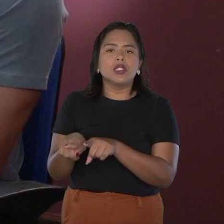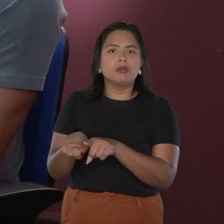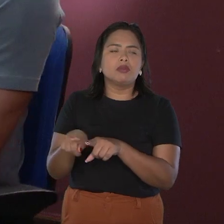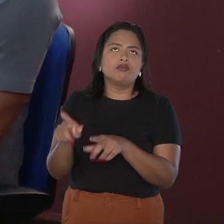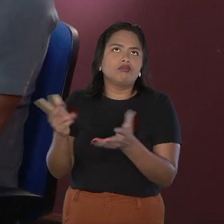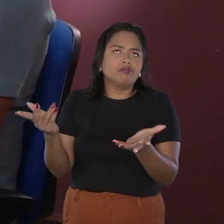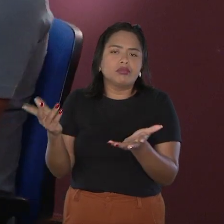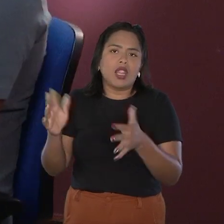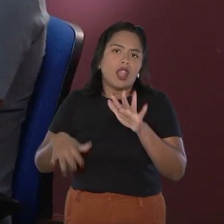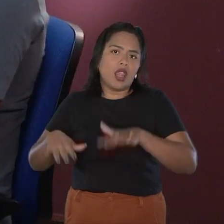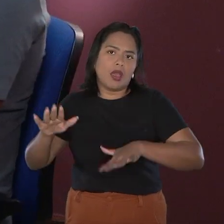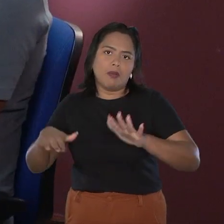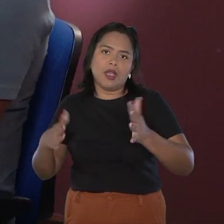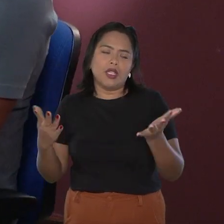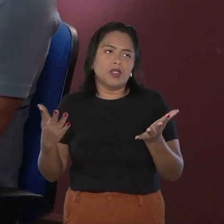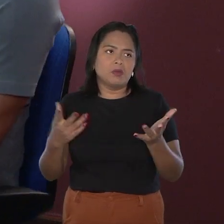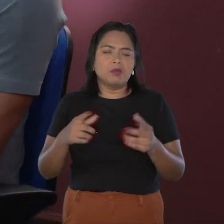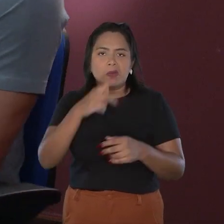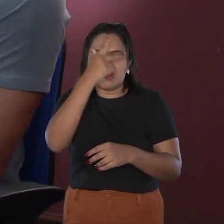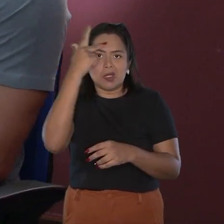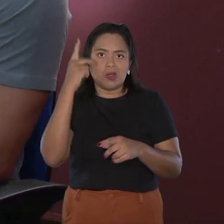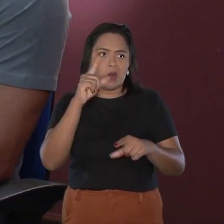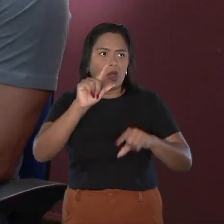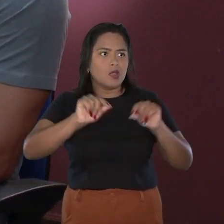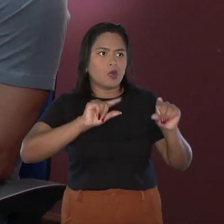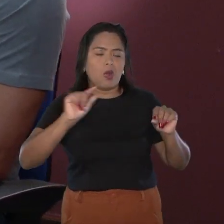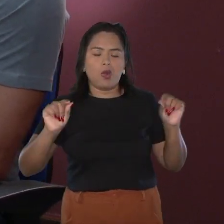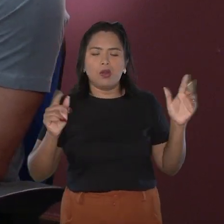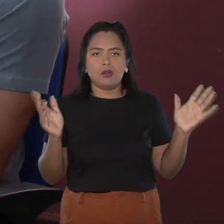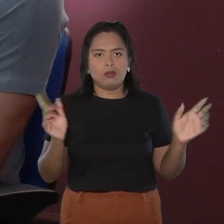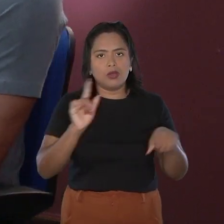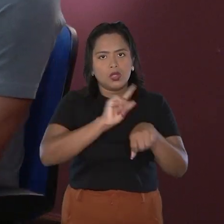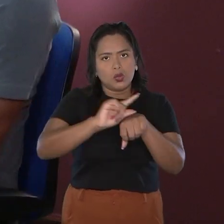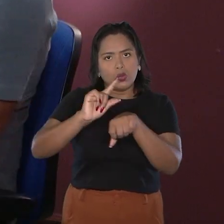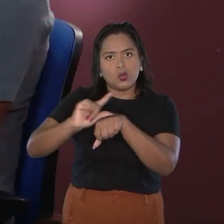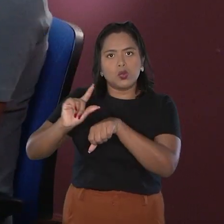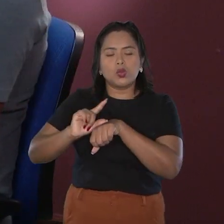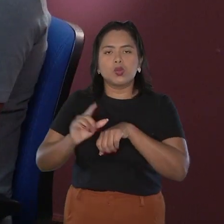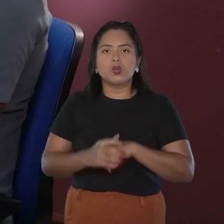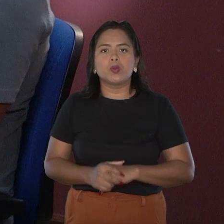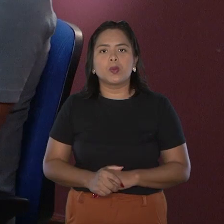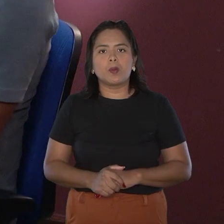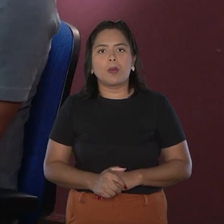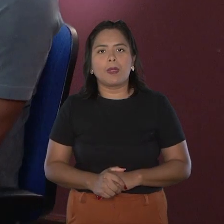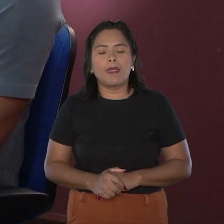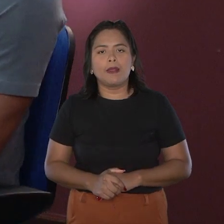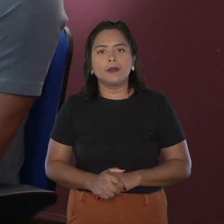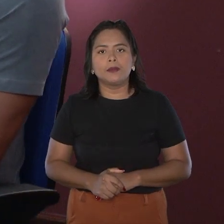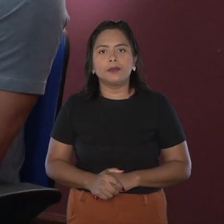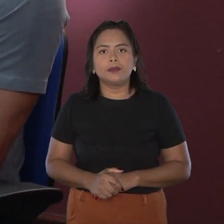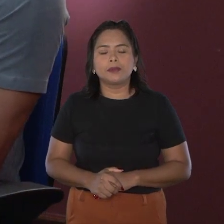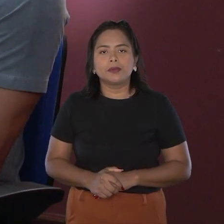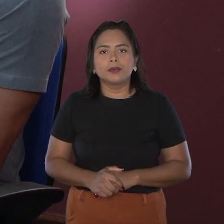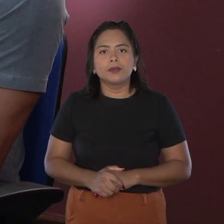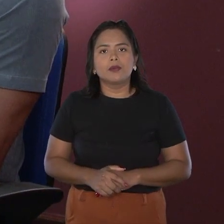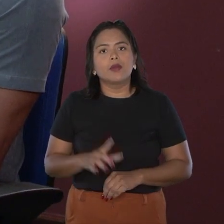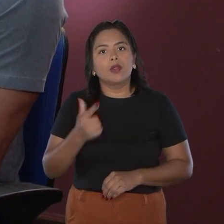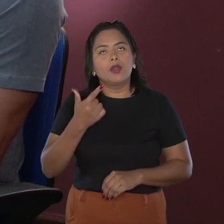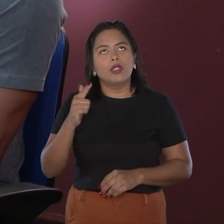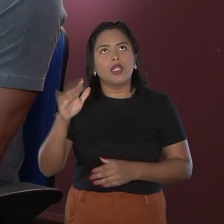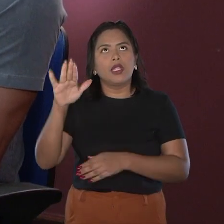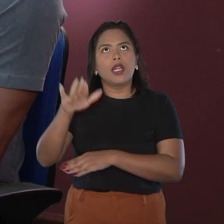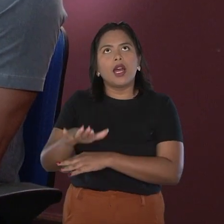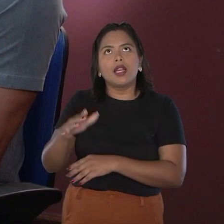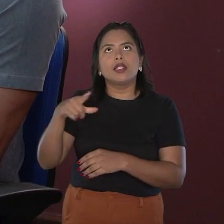mais desse desse instrução né aqui e aí uma outra tarde vai ser de